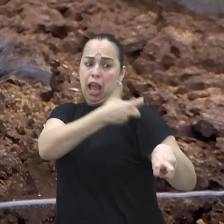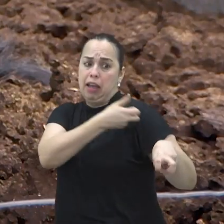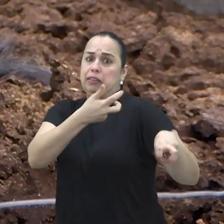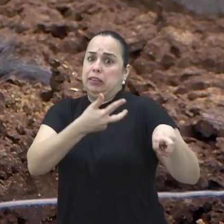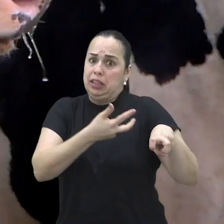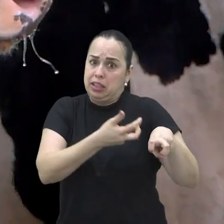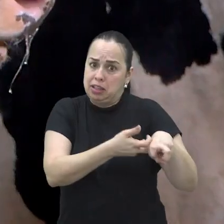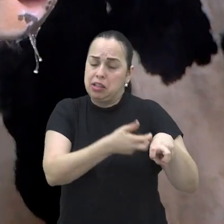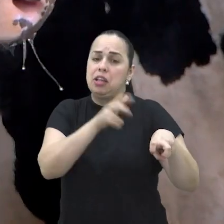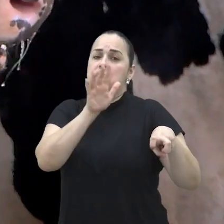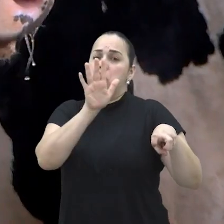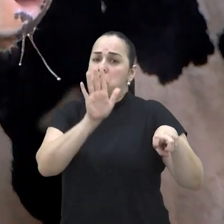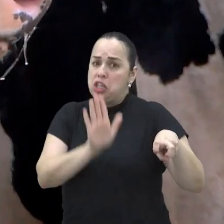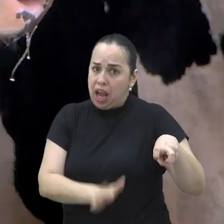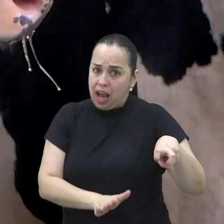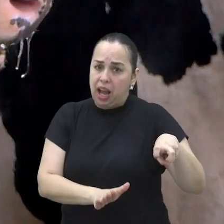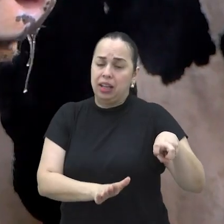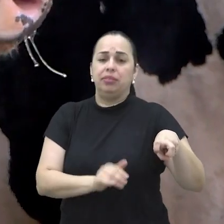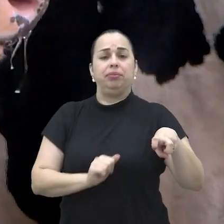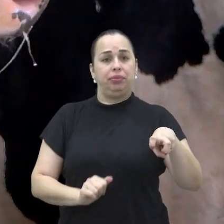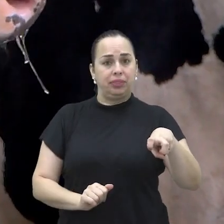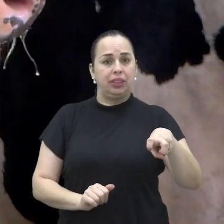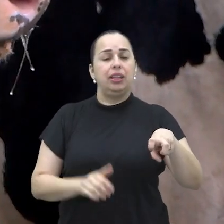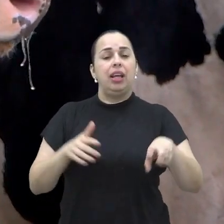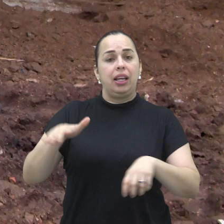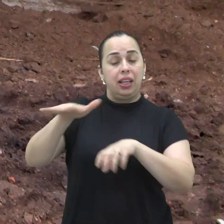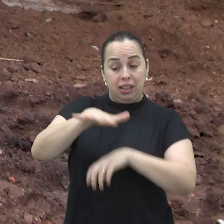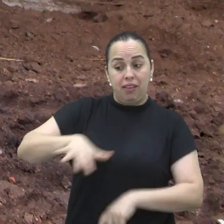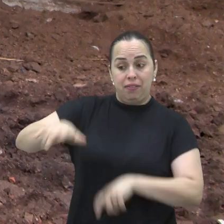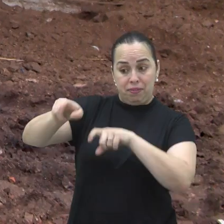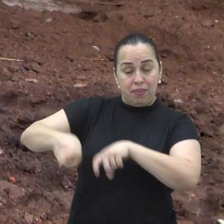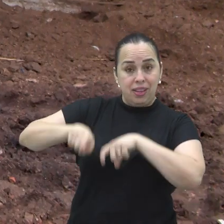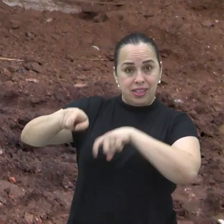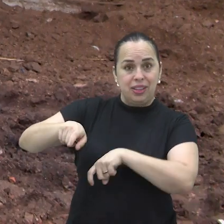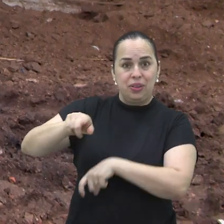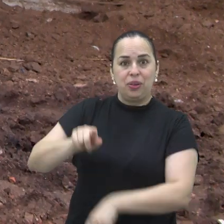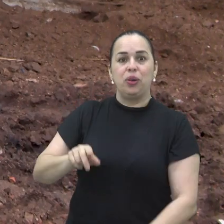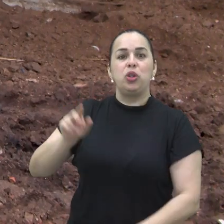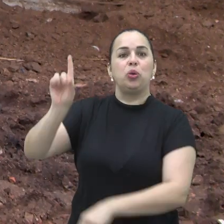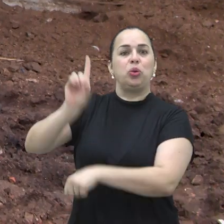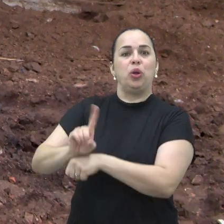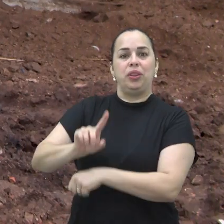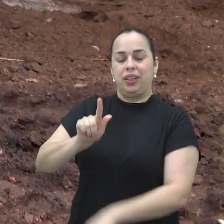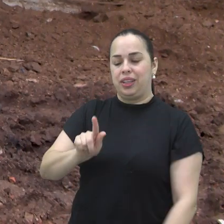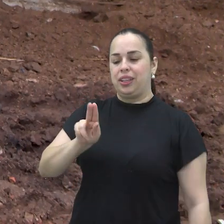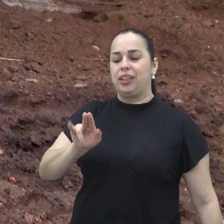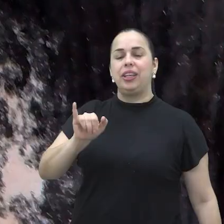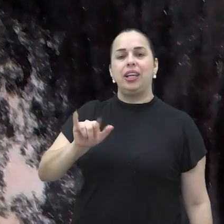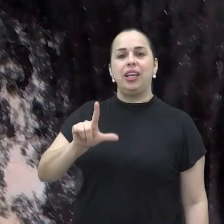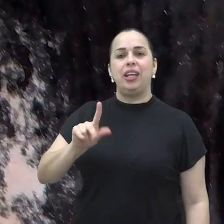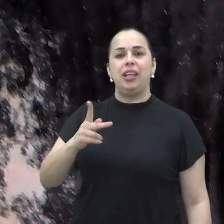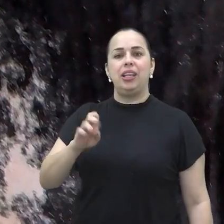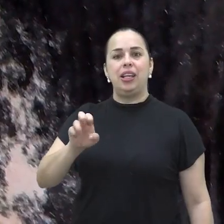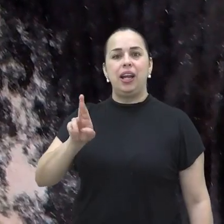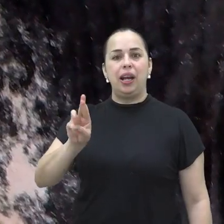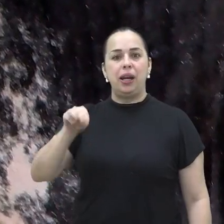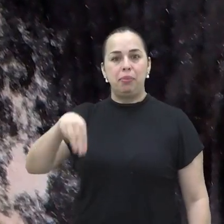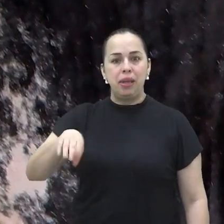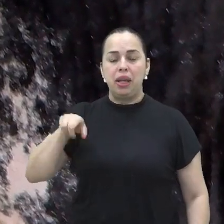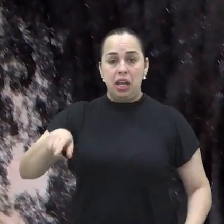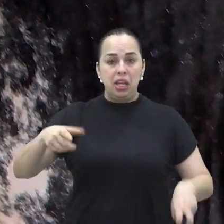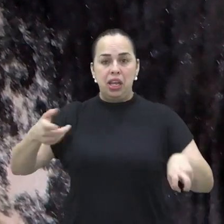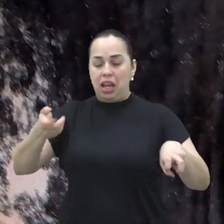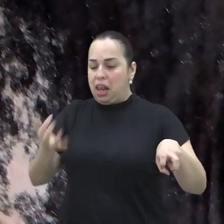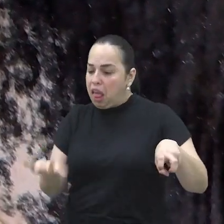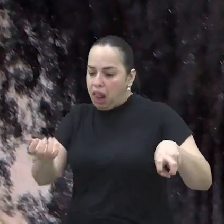cuidado essencial, foi imunizado contra a brucelose. Na fazenda do Guilherme, todas têm a cicatriz da marcação a fogo.